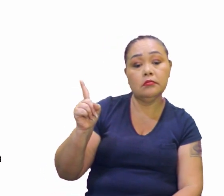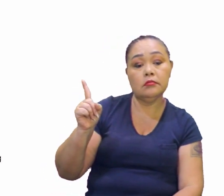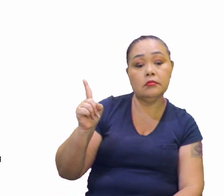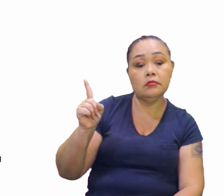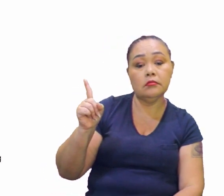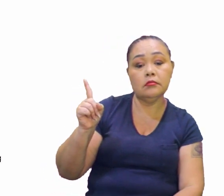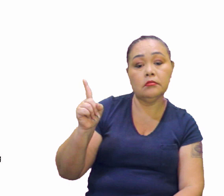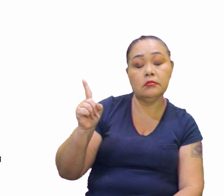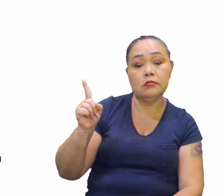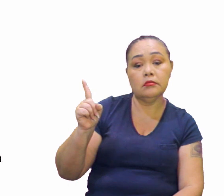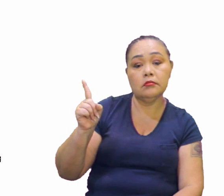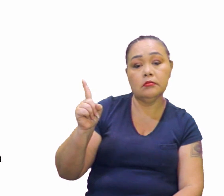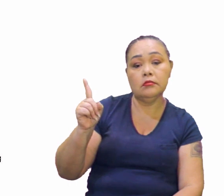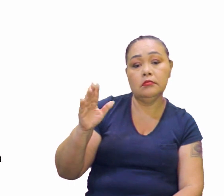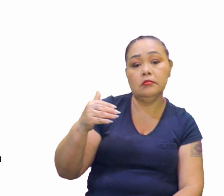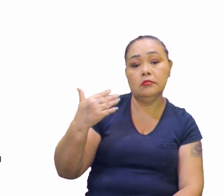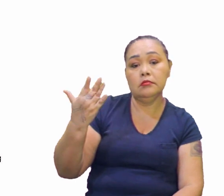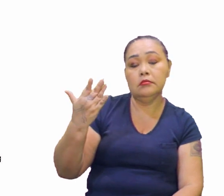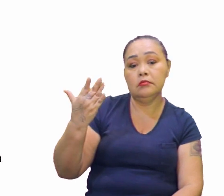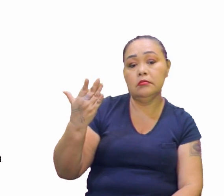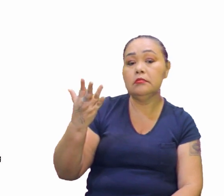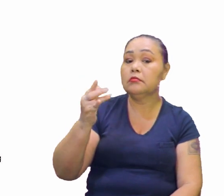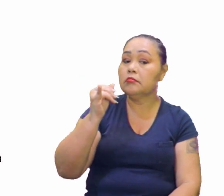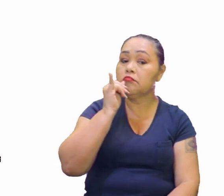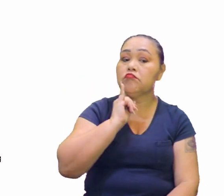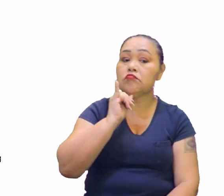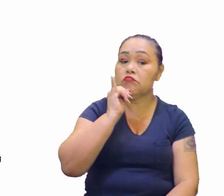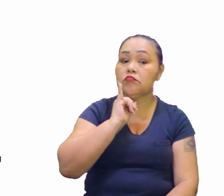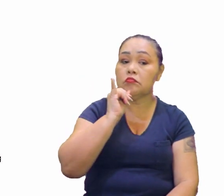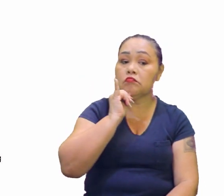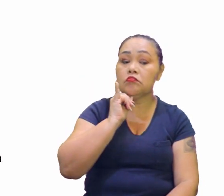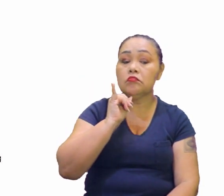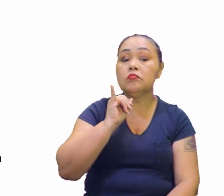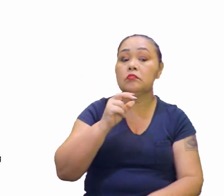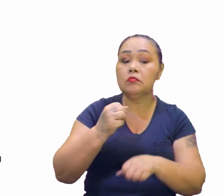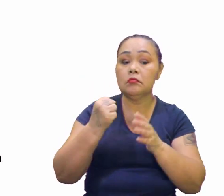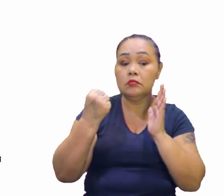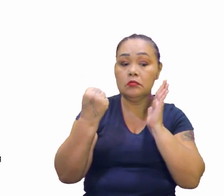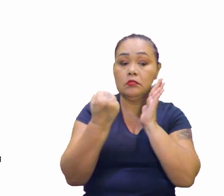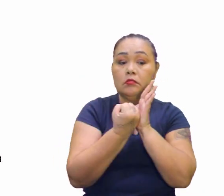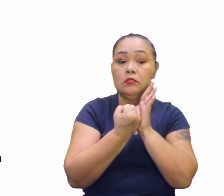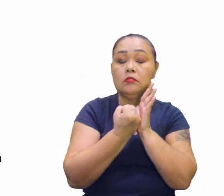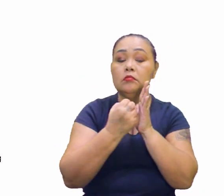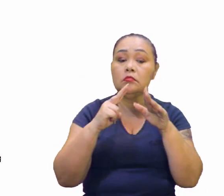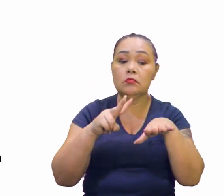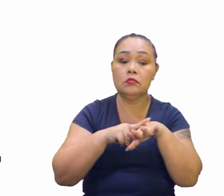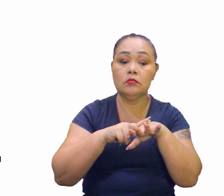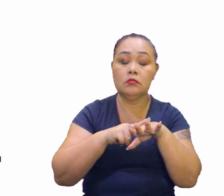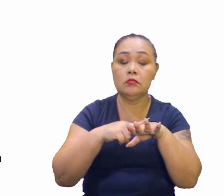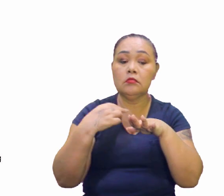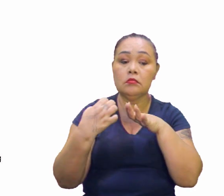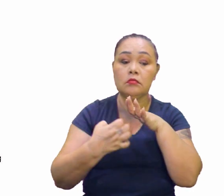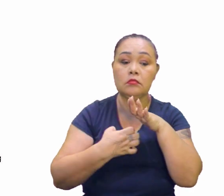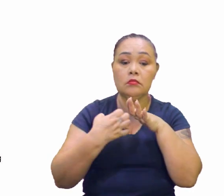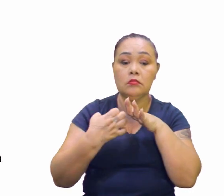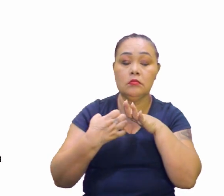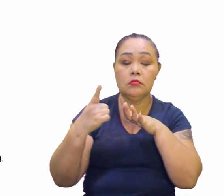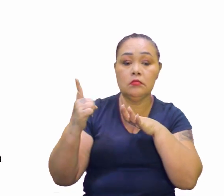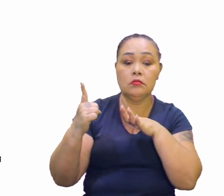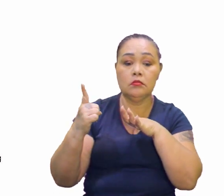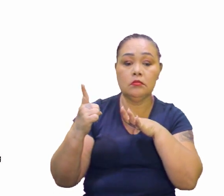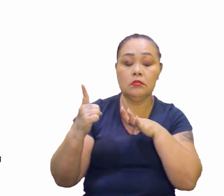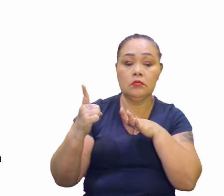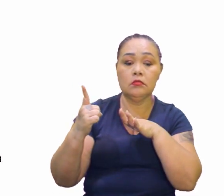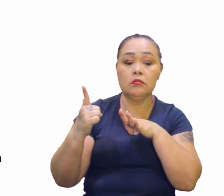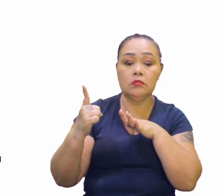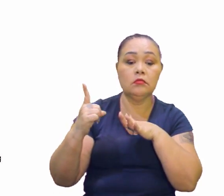Então, aí a gente está dando aqui alguns exemplos, né, de selo verde. Então, as empresas que têm,